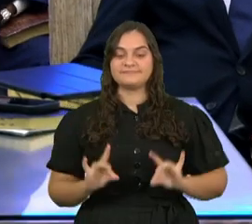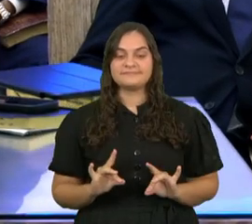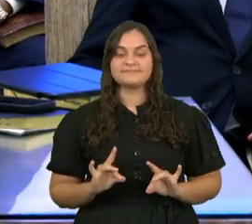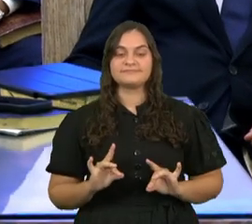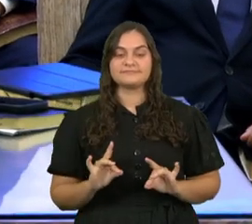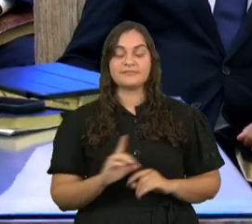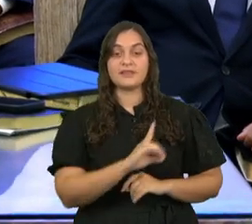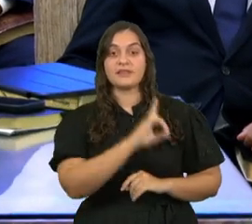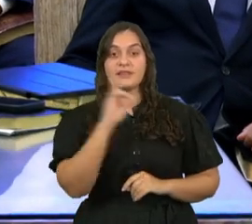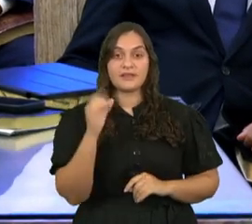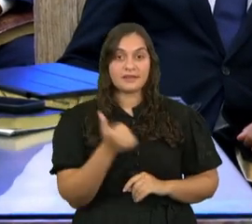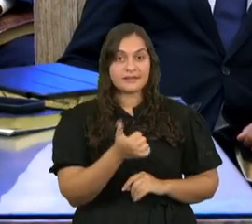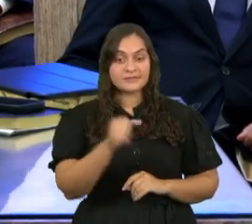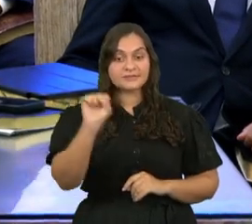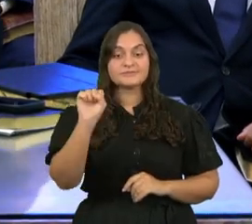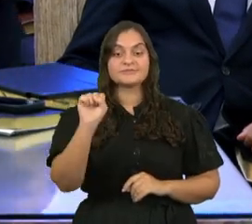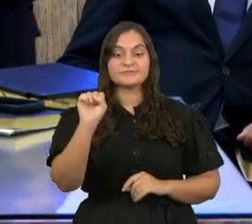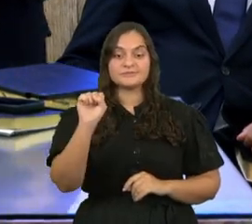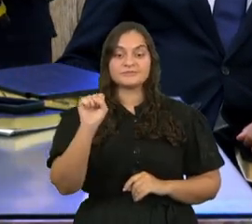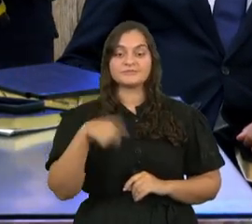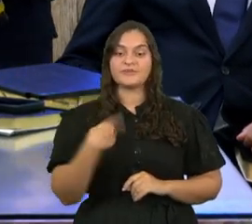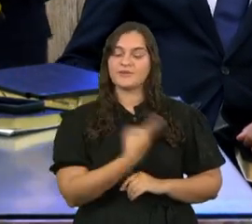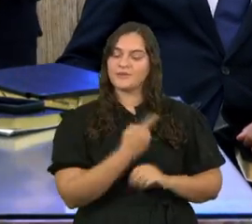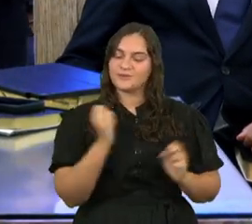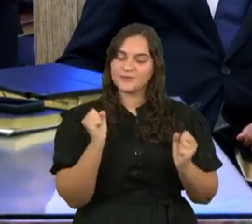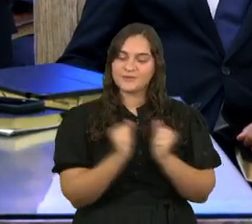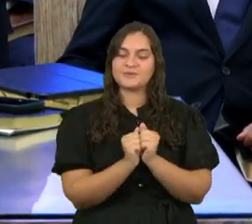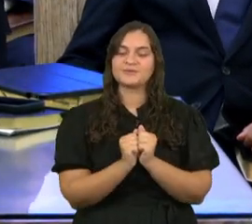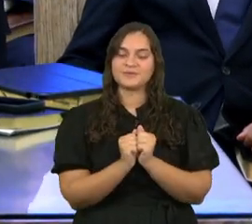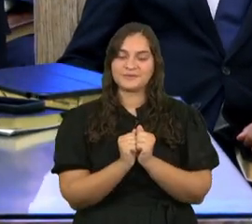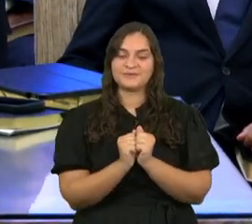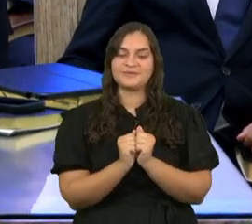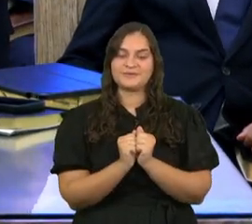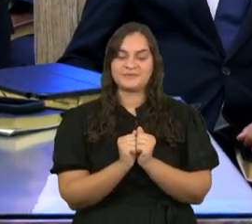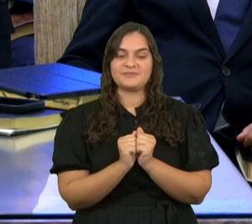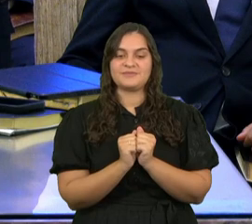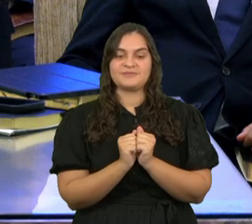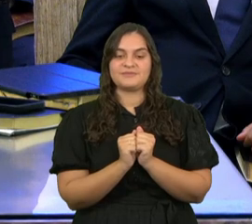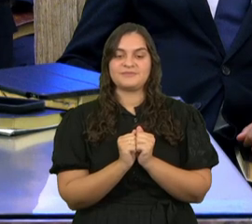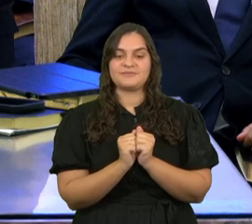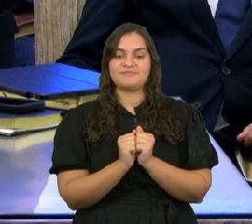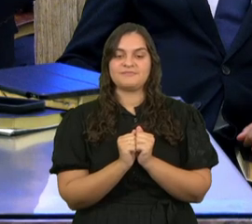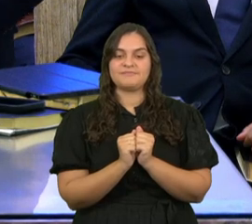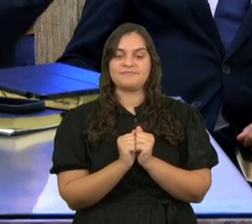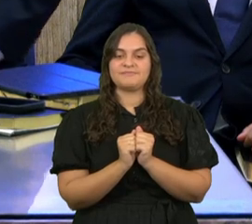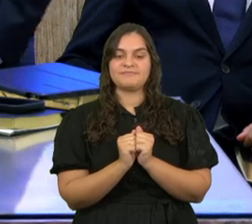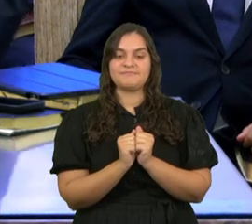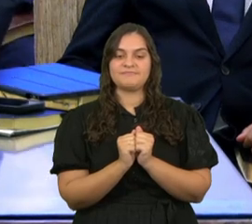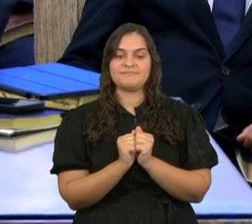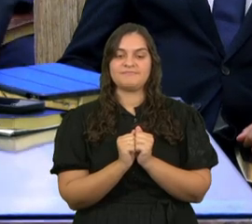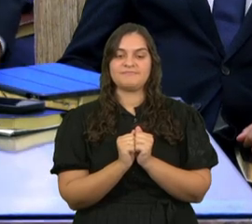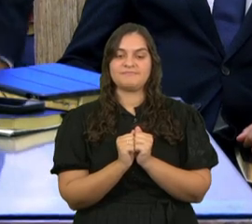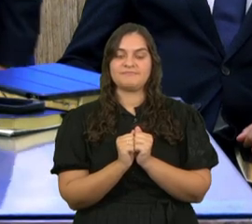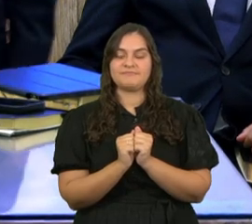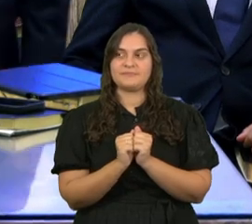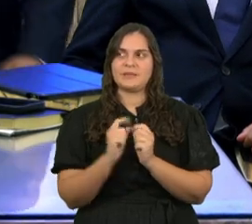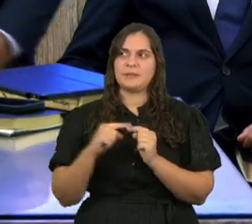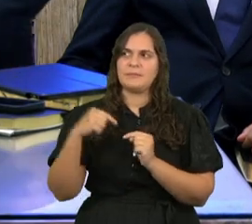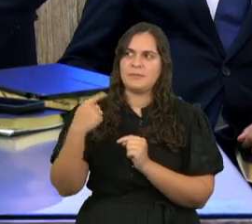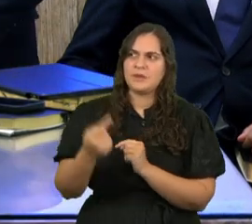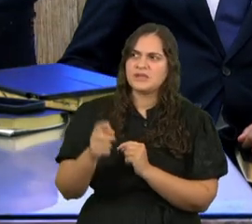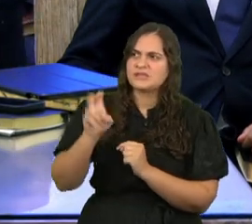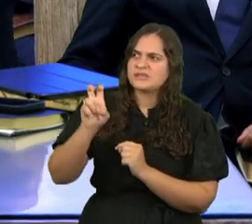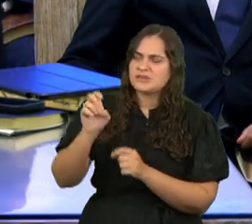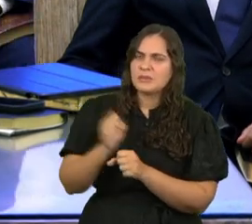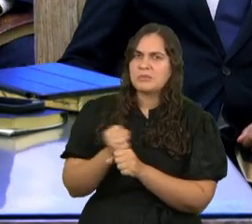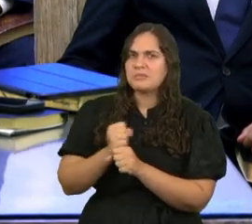dia 18, que nós estamos juntos, depois de, acredito que, 5 anos, não